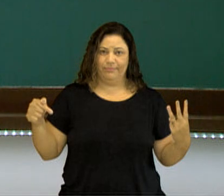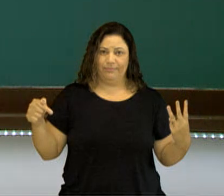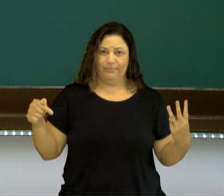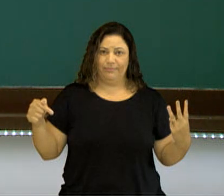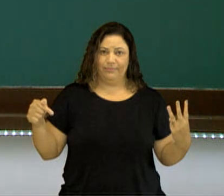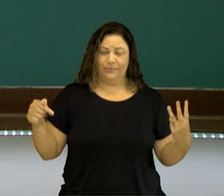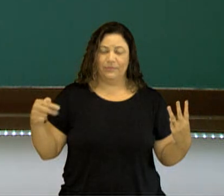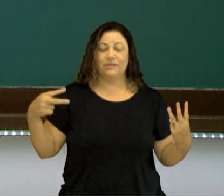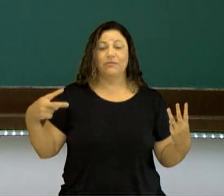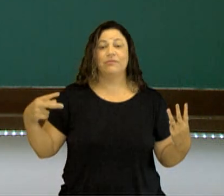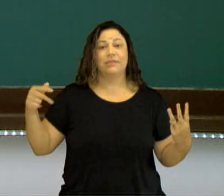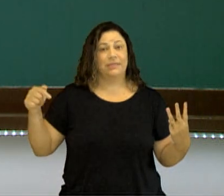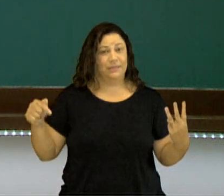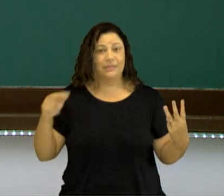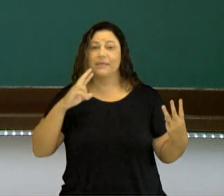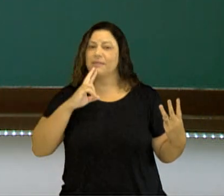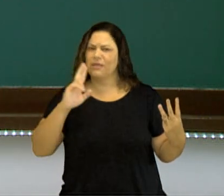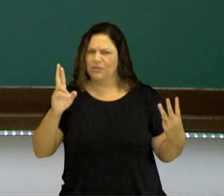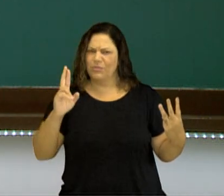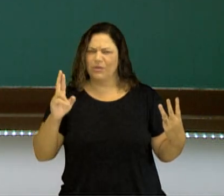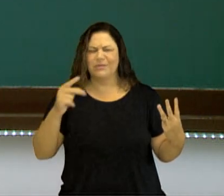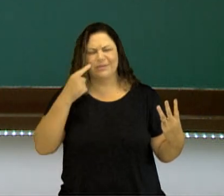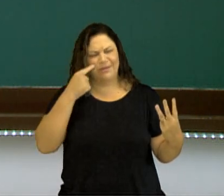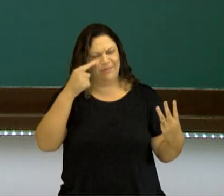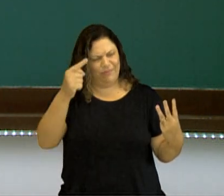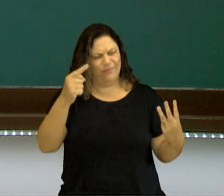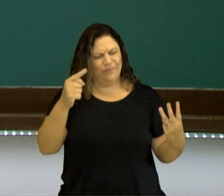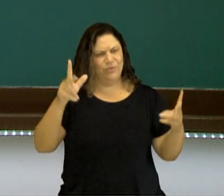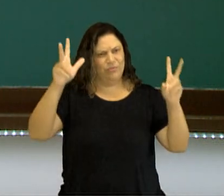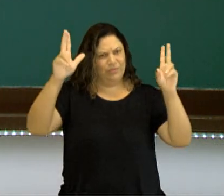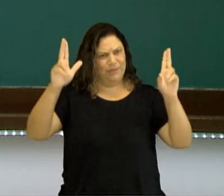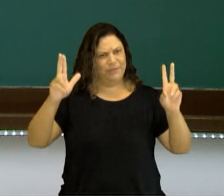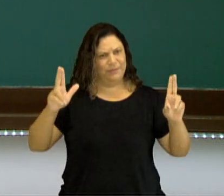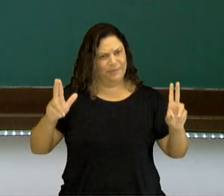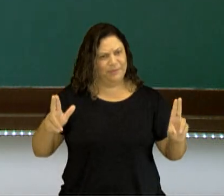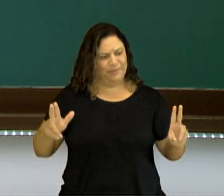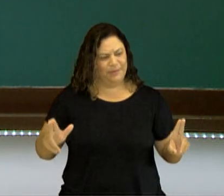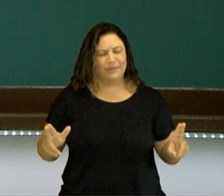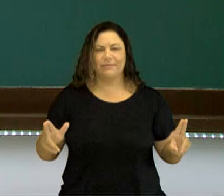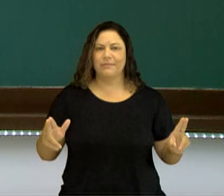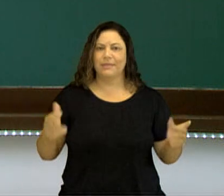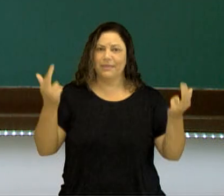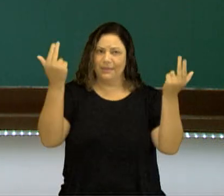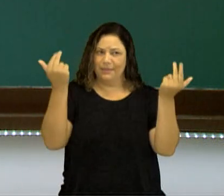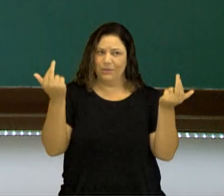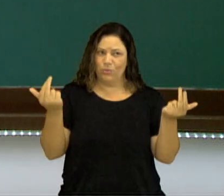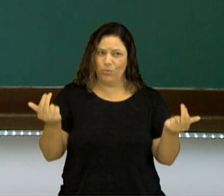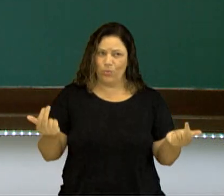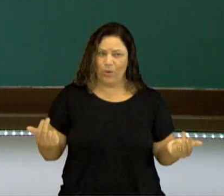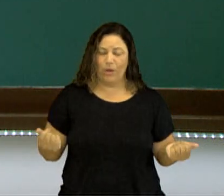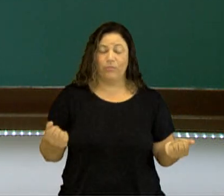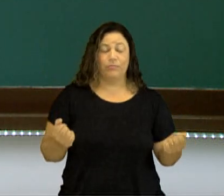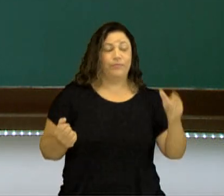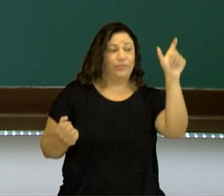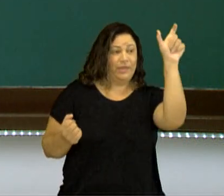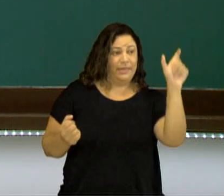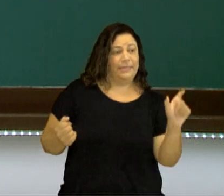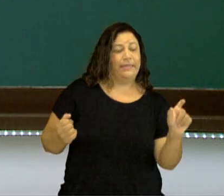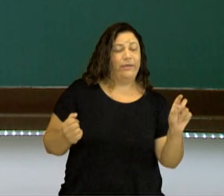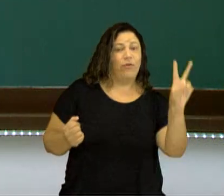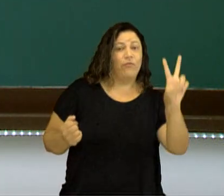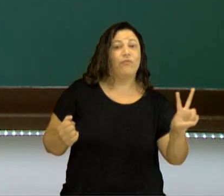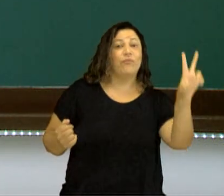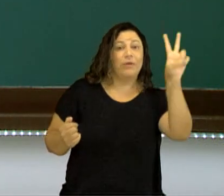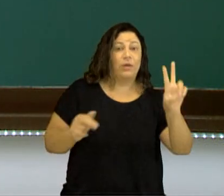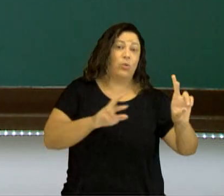ser 27. Viu como apareceram resultados iguais? Então, eu tenho valores diferentes do conjunto